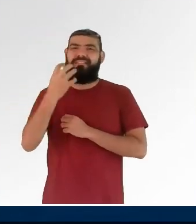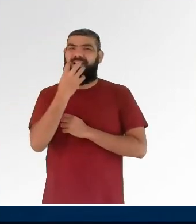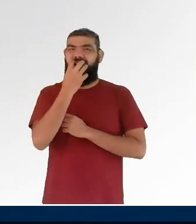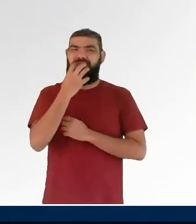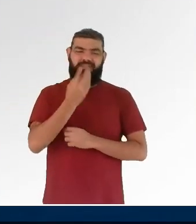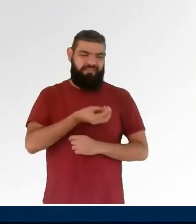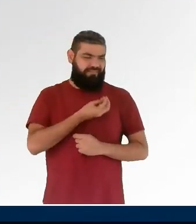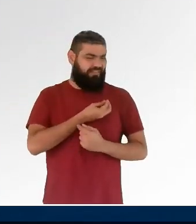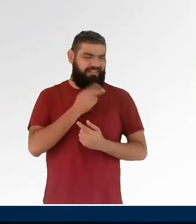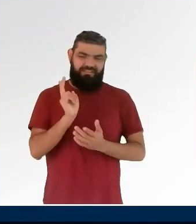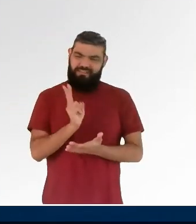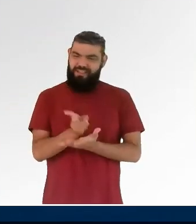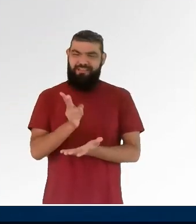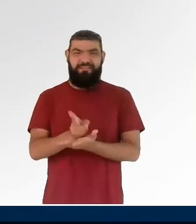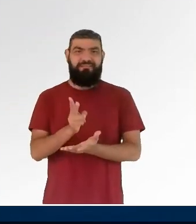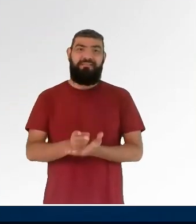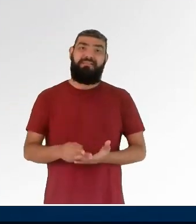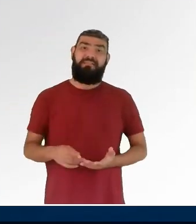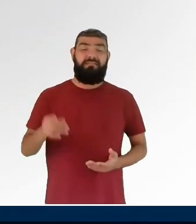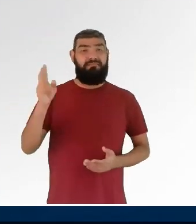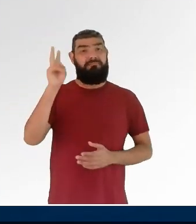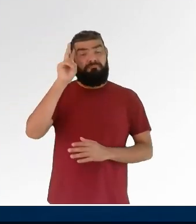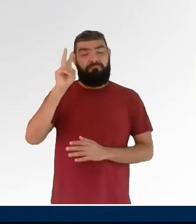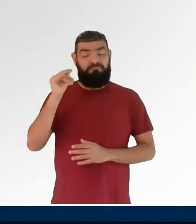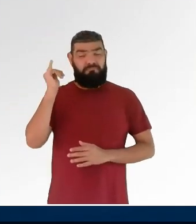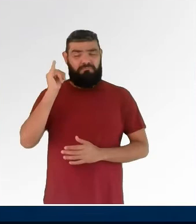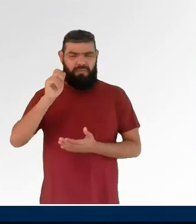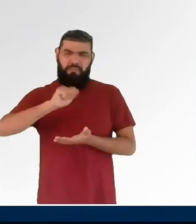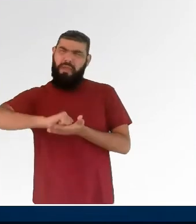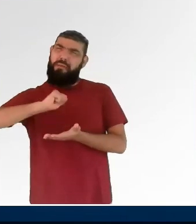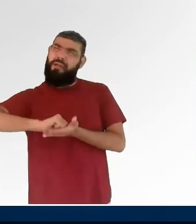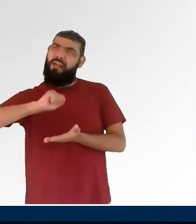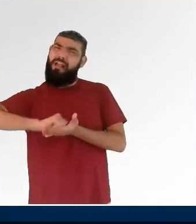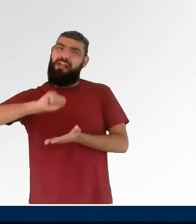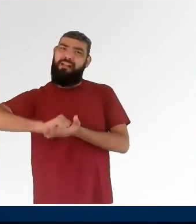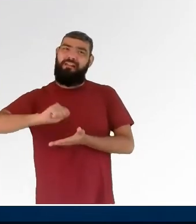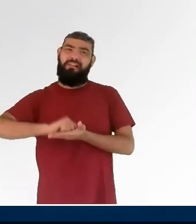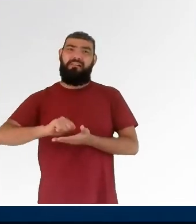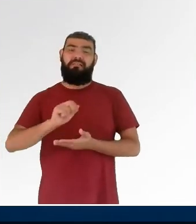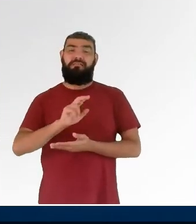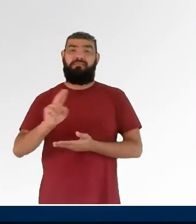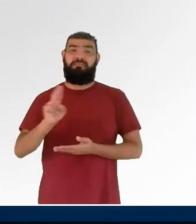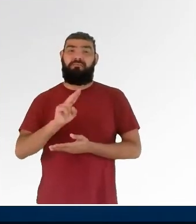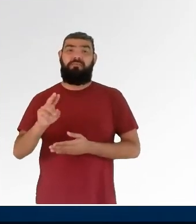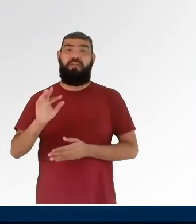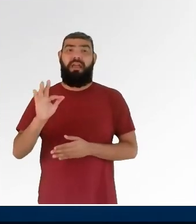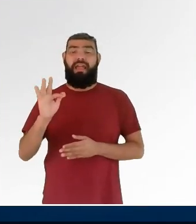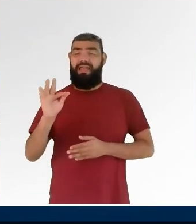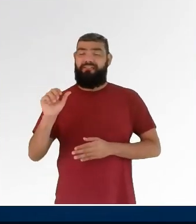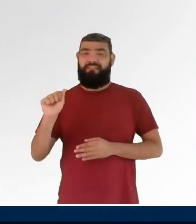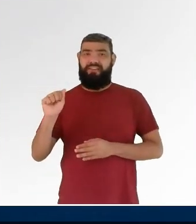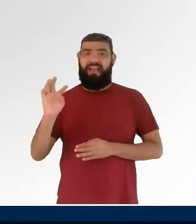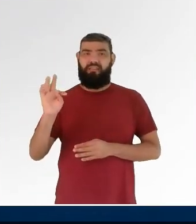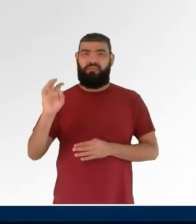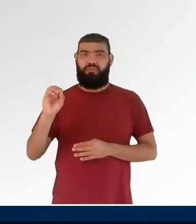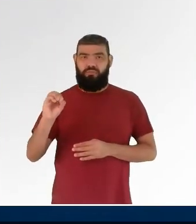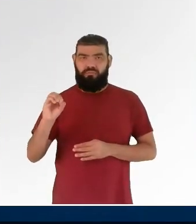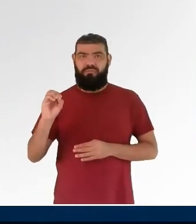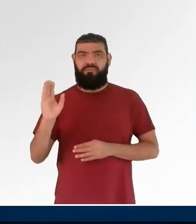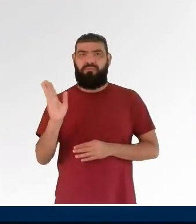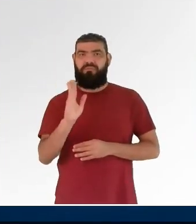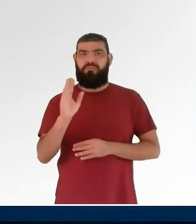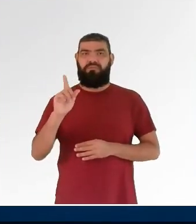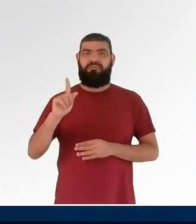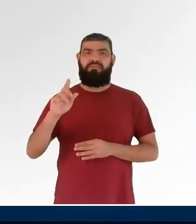vida? E essas histórias nos levam a escrever. Isso é o tal do fato gerador do enredo. Tem outro